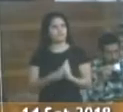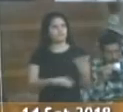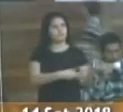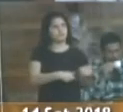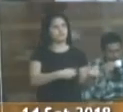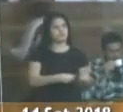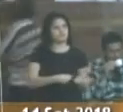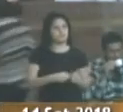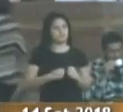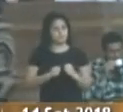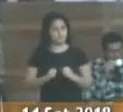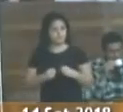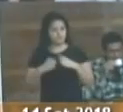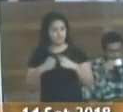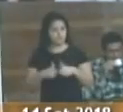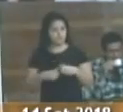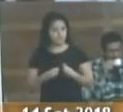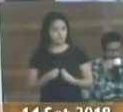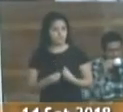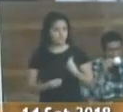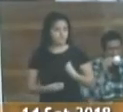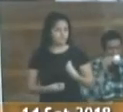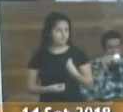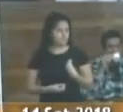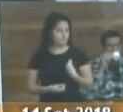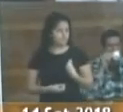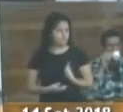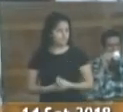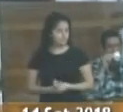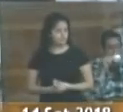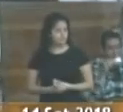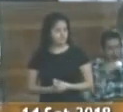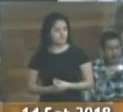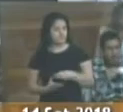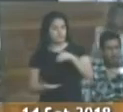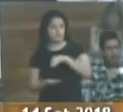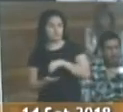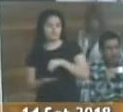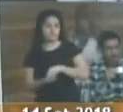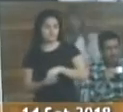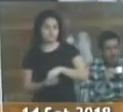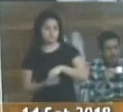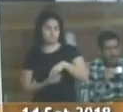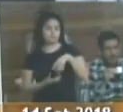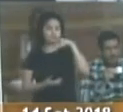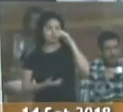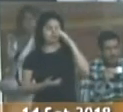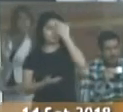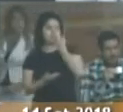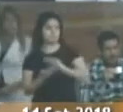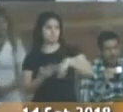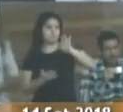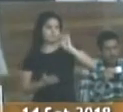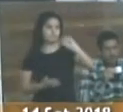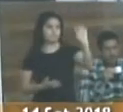comportar? Como ele deve viver? Então, a falta da perspectiva é o que mais me